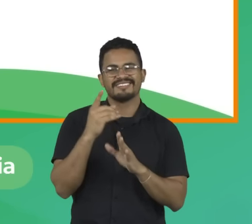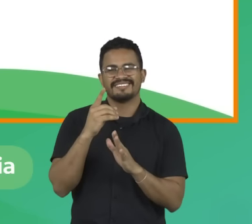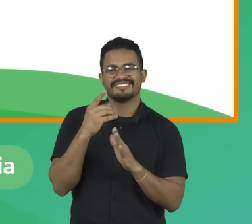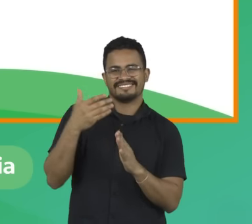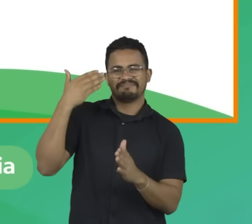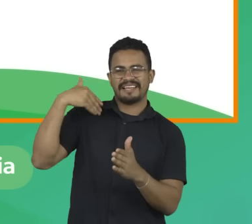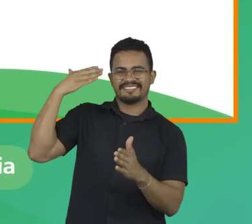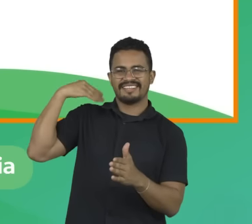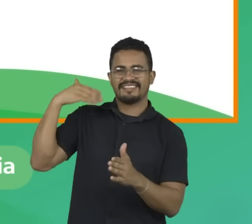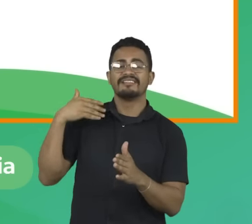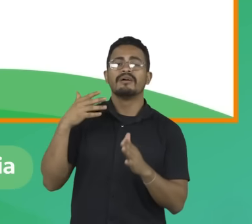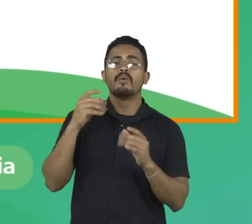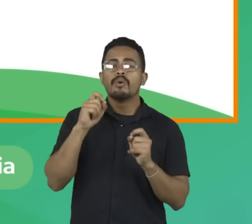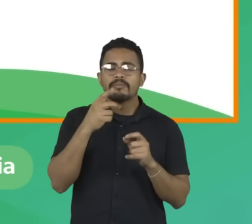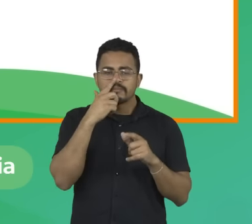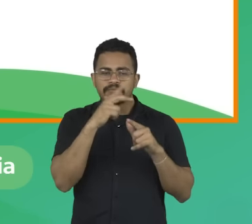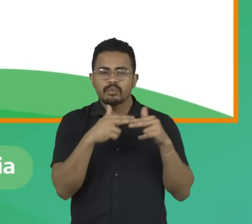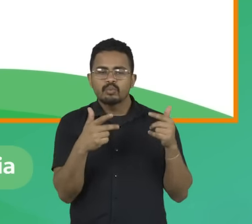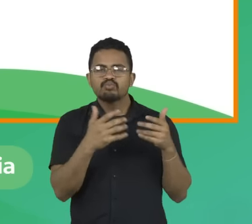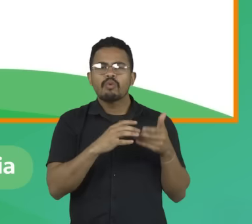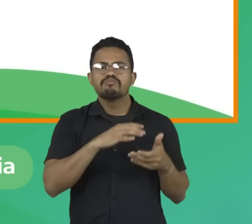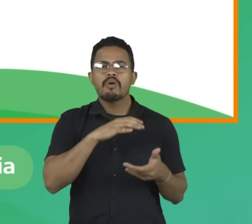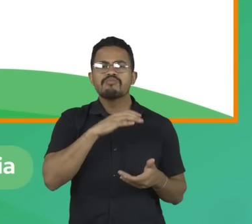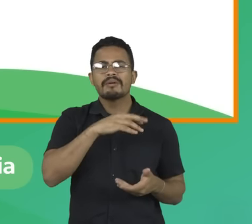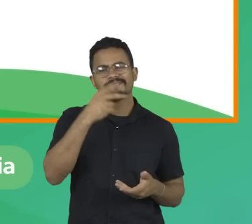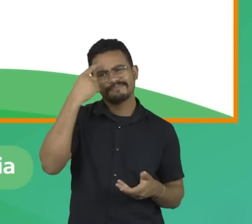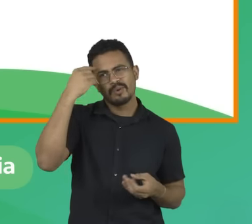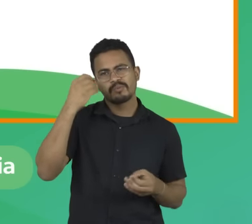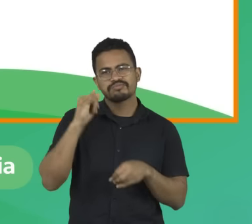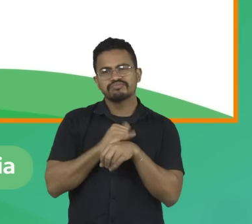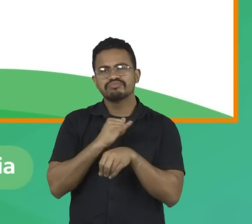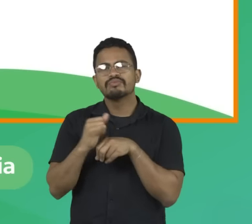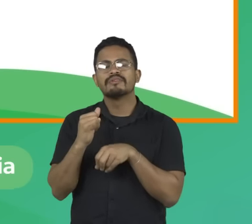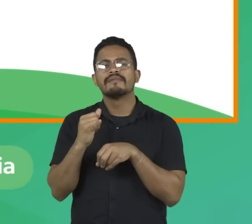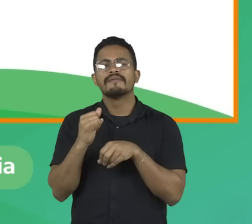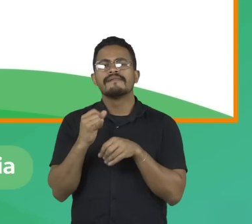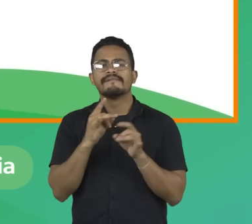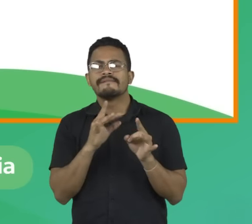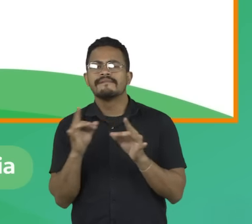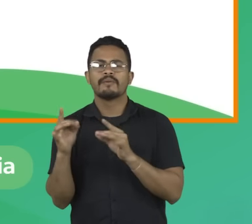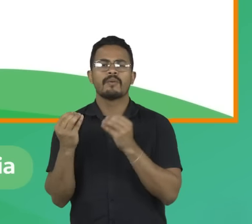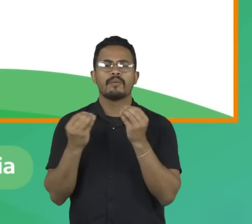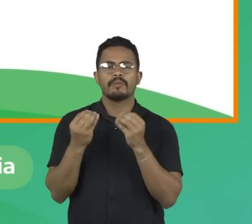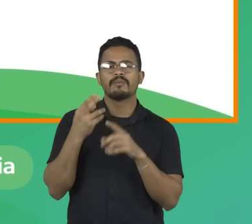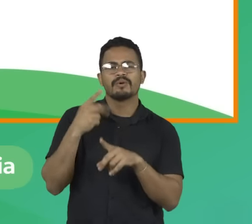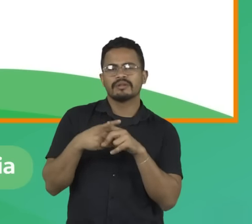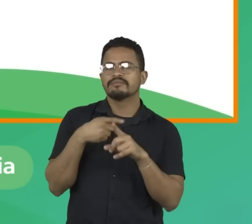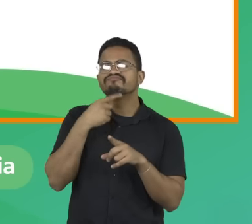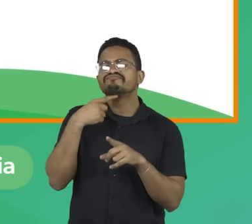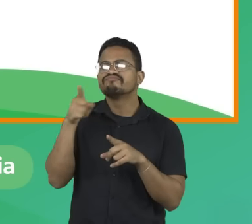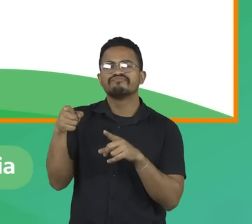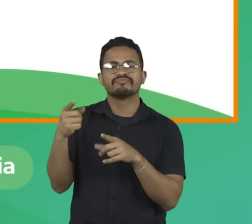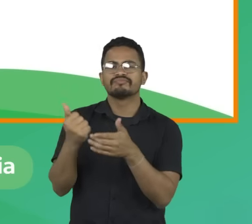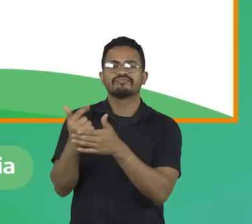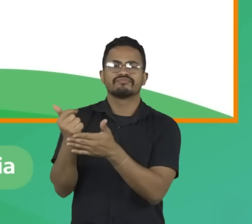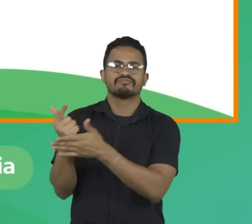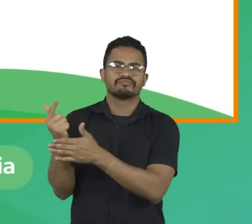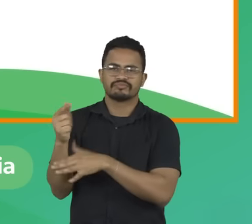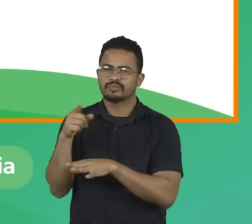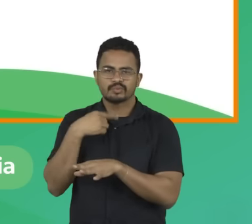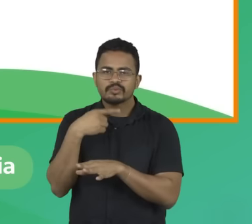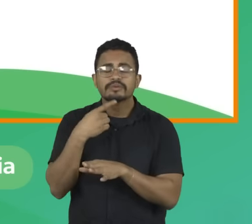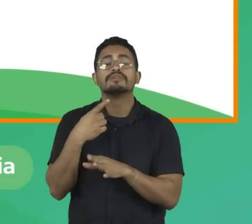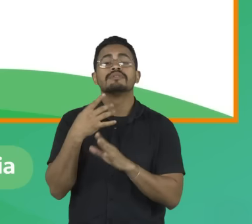produtos eram acumulados, a necessidade de repensar a estratégia de produção e consumo, já que o consumo não dava conta da quantidade de produção, que acabava acumulando,